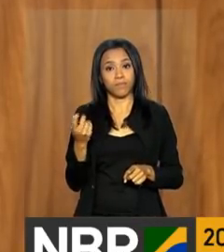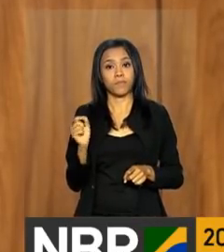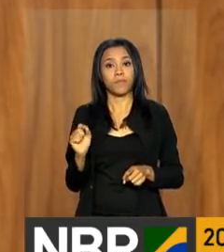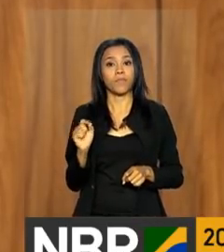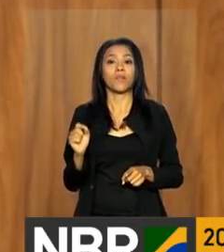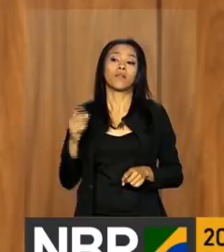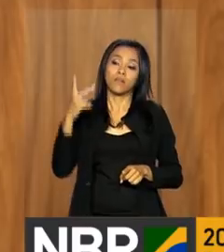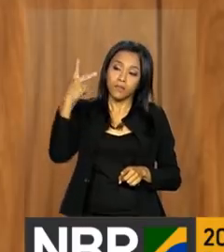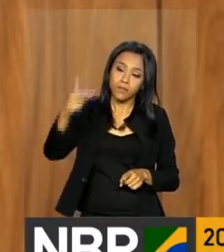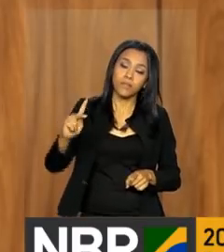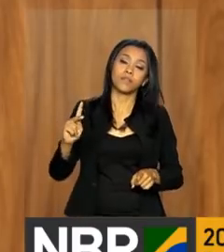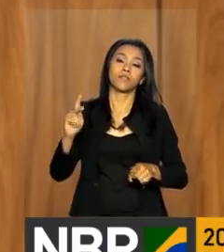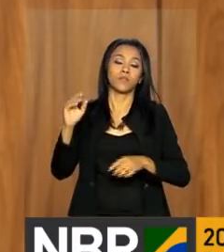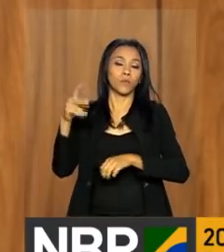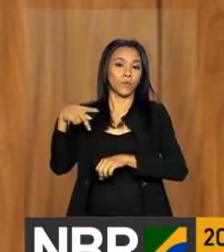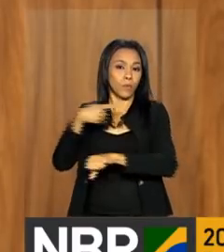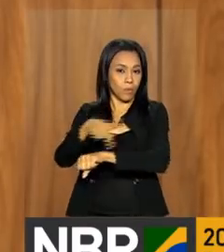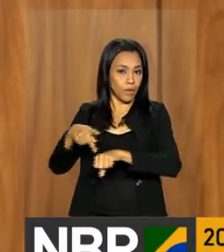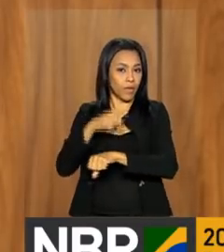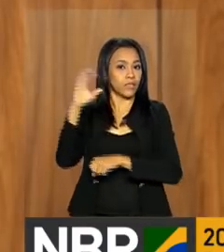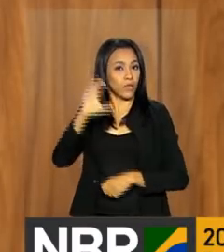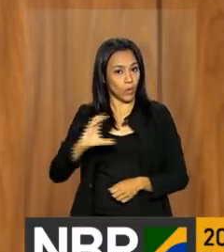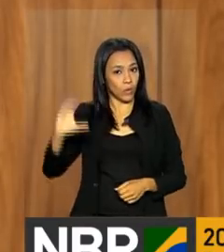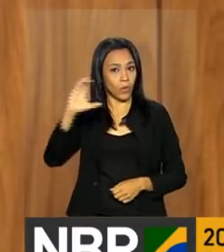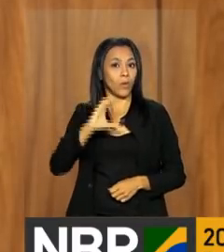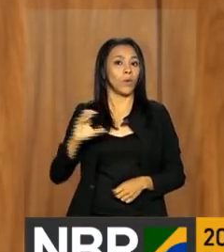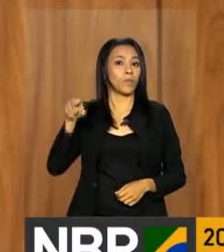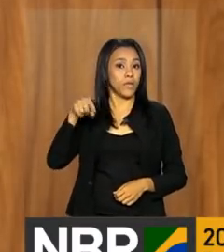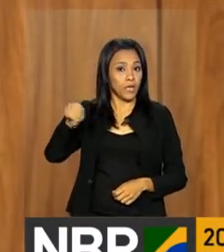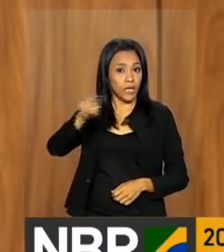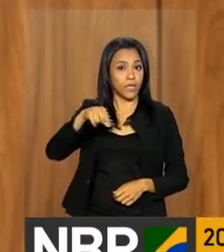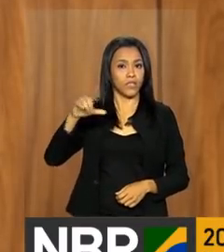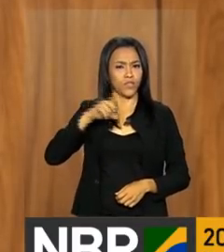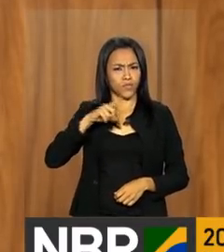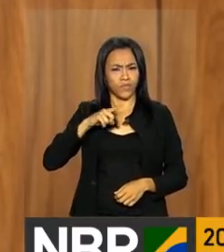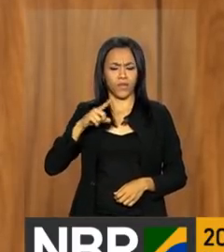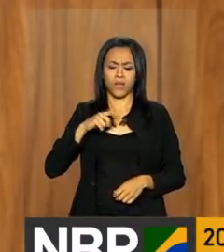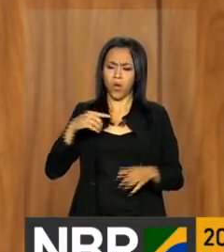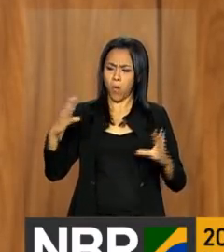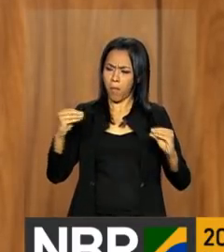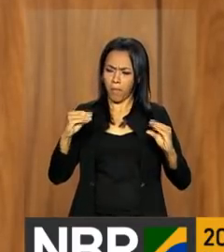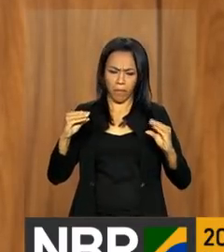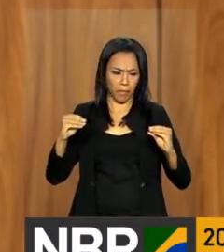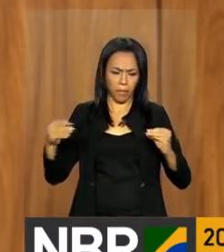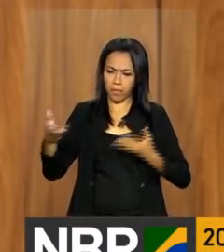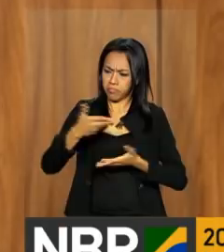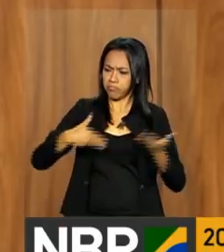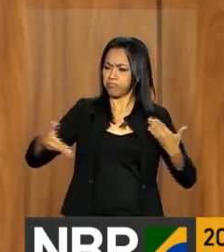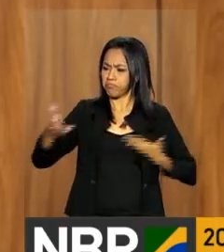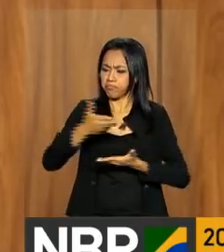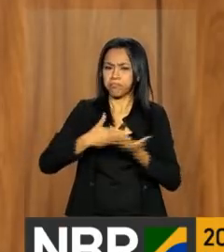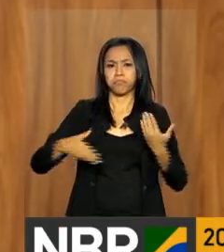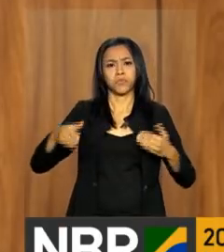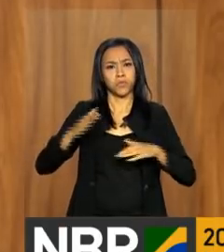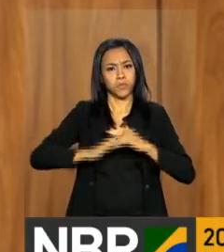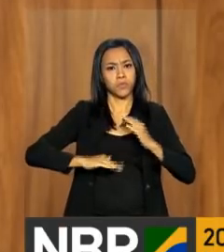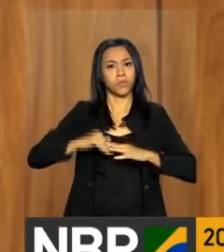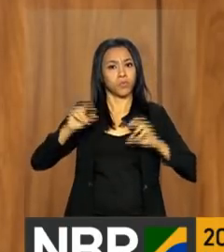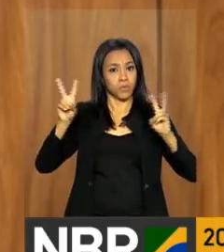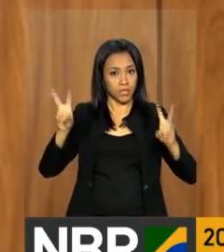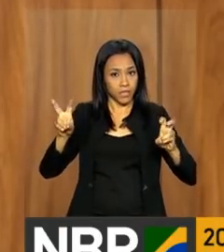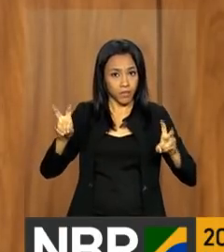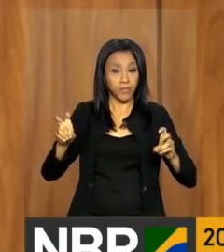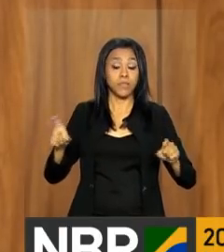da Colômbia, tiveram uma ampla discussão a respeito desses temas. E na